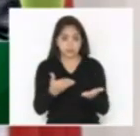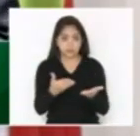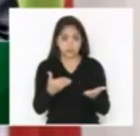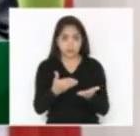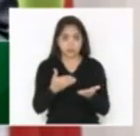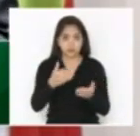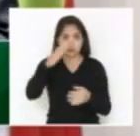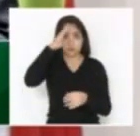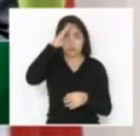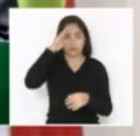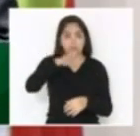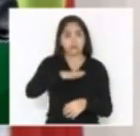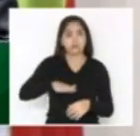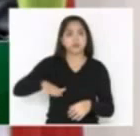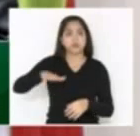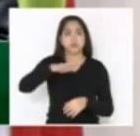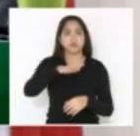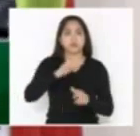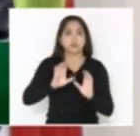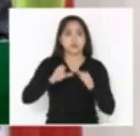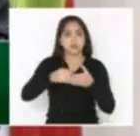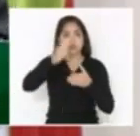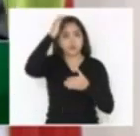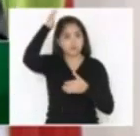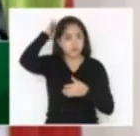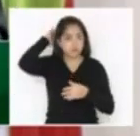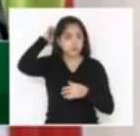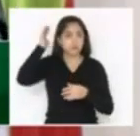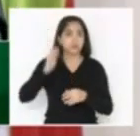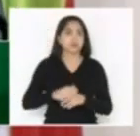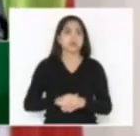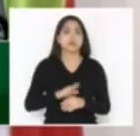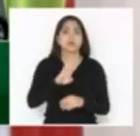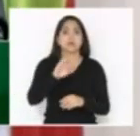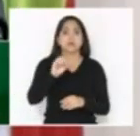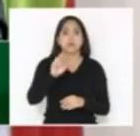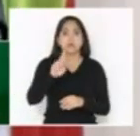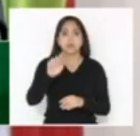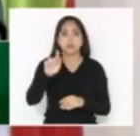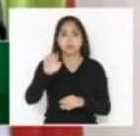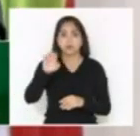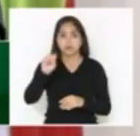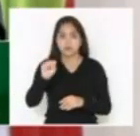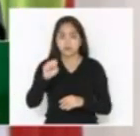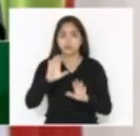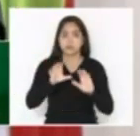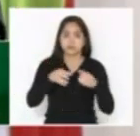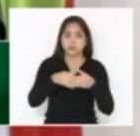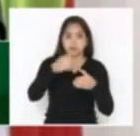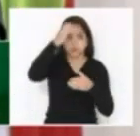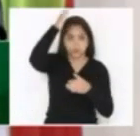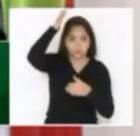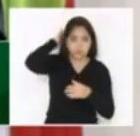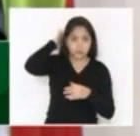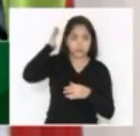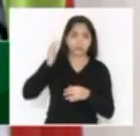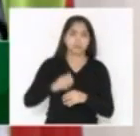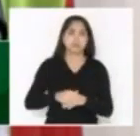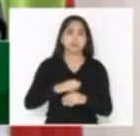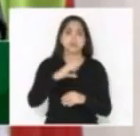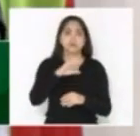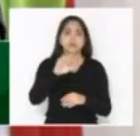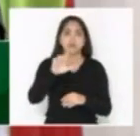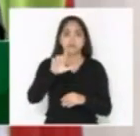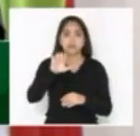subcomandante-geral do Corpo de Bombeiros de Santa Catarina, o tenente-coronel Borges, e os bombeiros Cleito Luiz Fuch, que